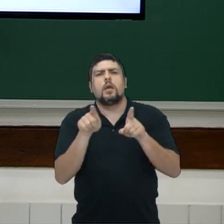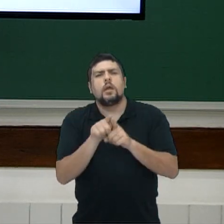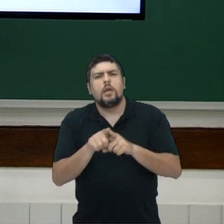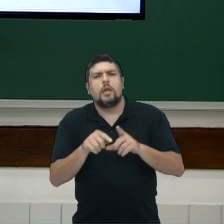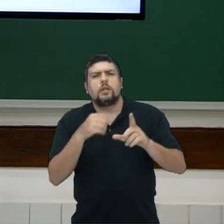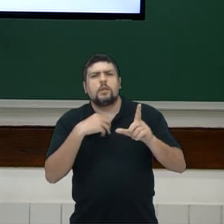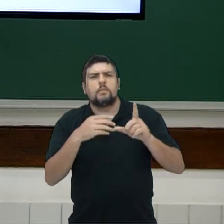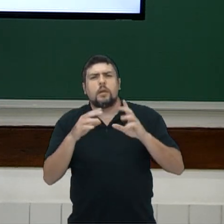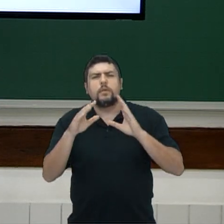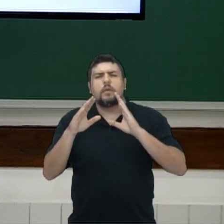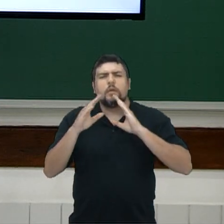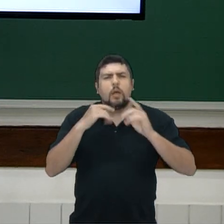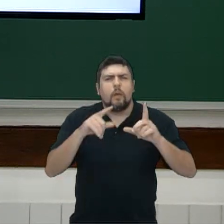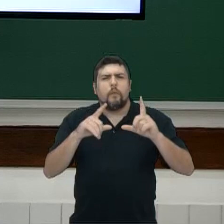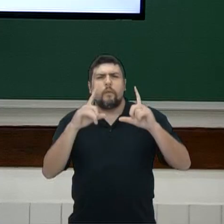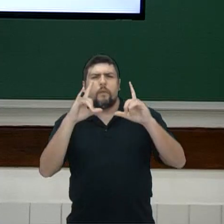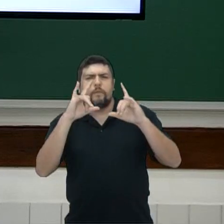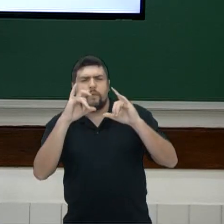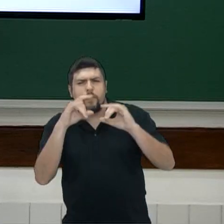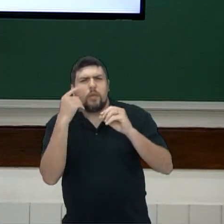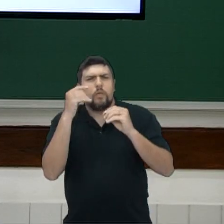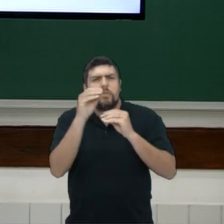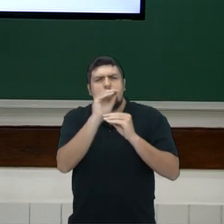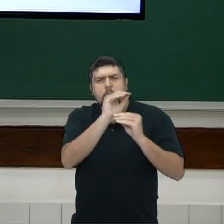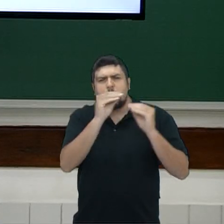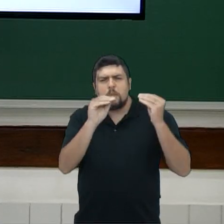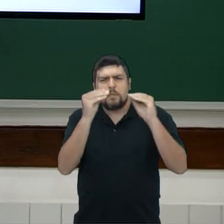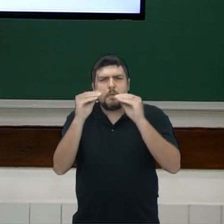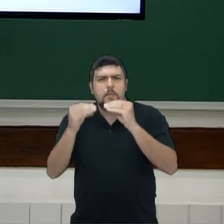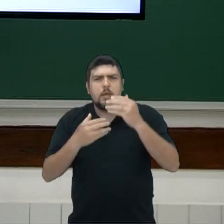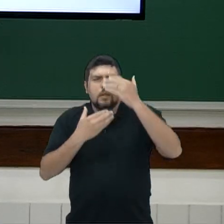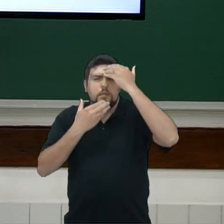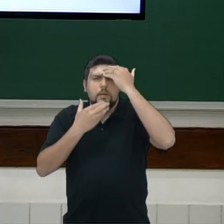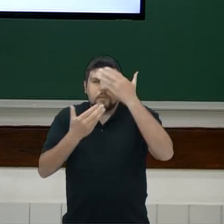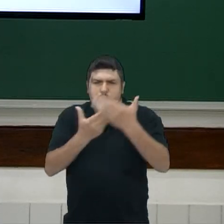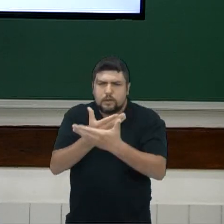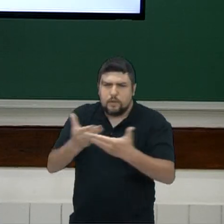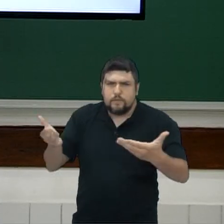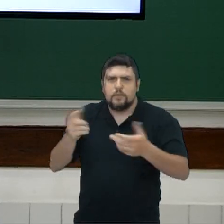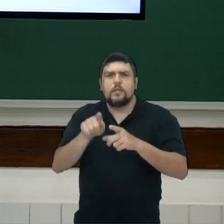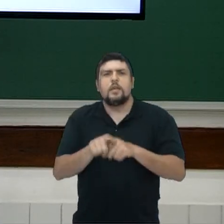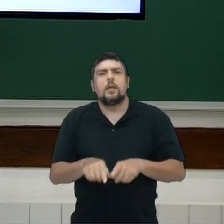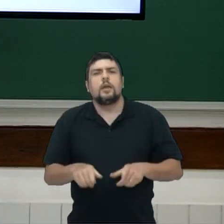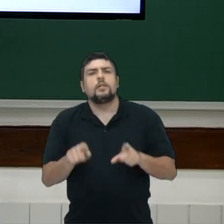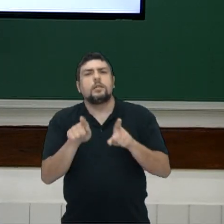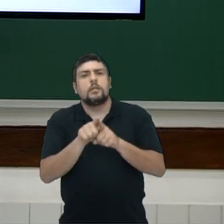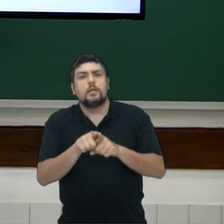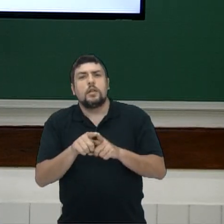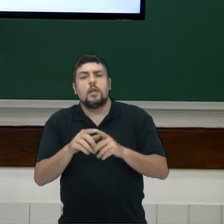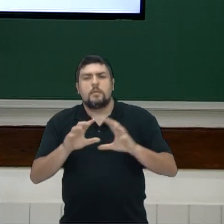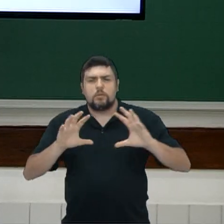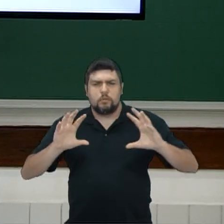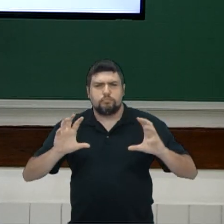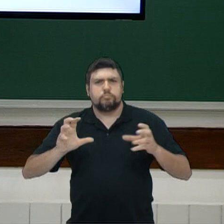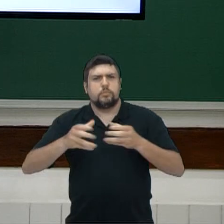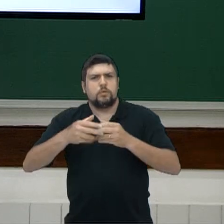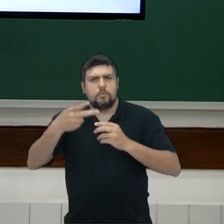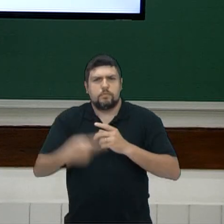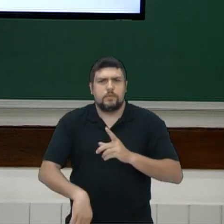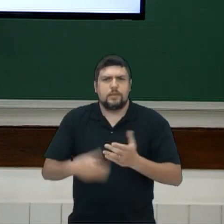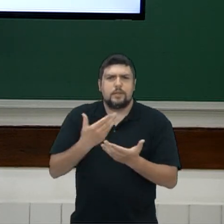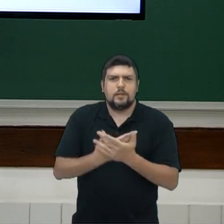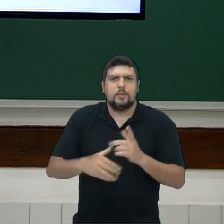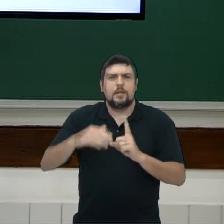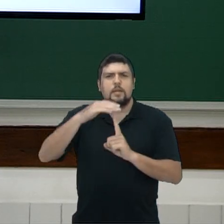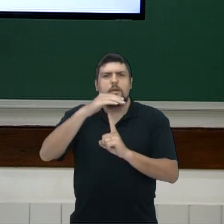nos stories. Cara, isso é fantástico. Muito obrigado. Obrigado a essa produção maravilhosa do Aula Paraná. Aos estúdios aqui comigo, o